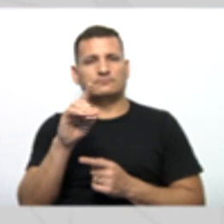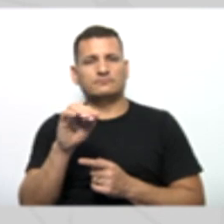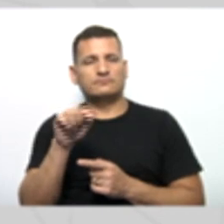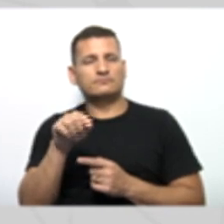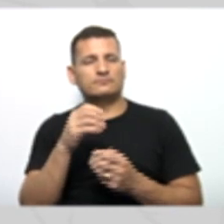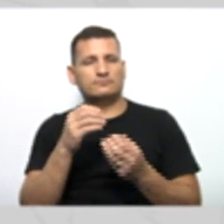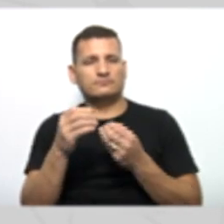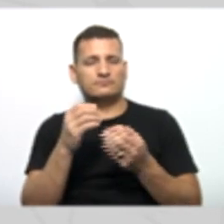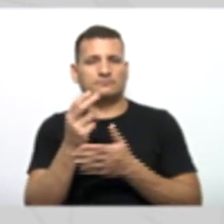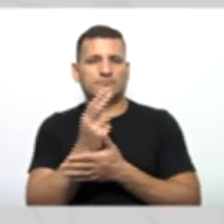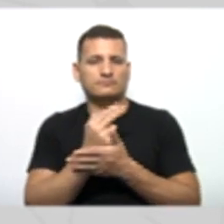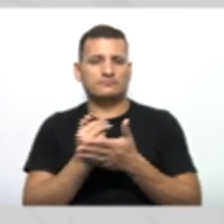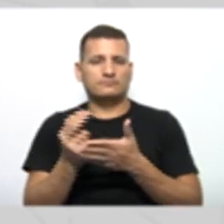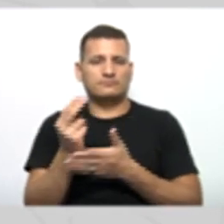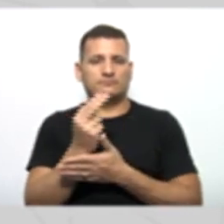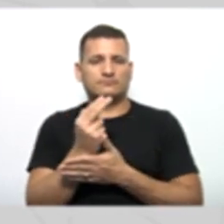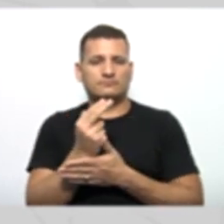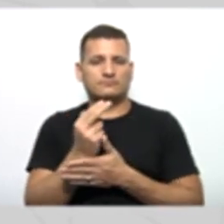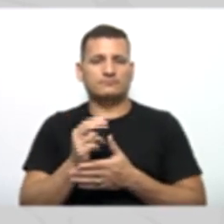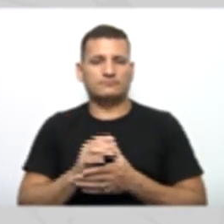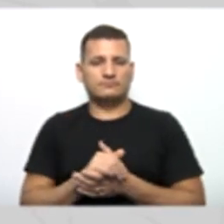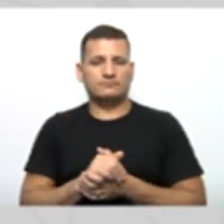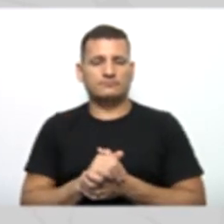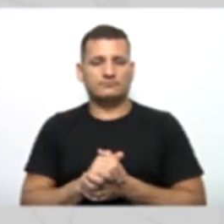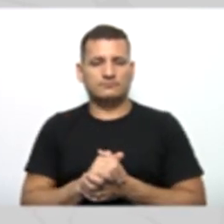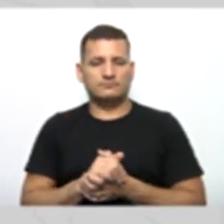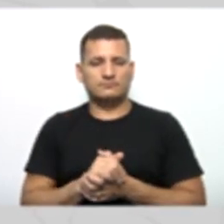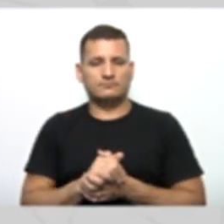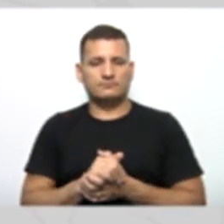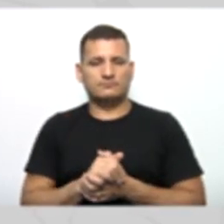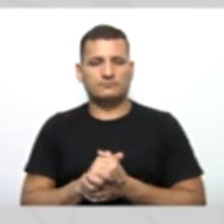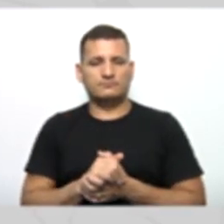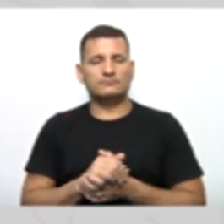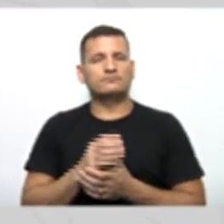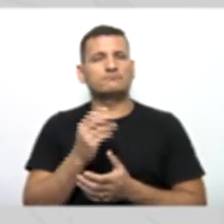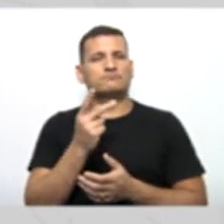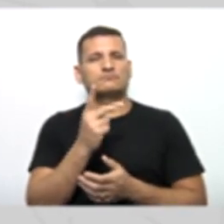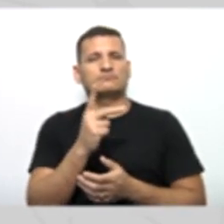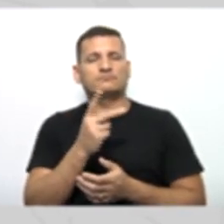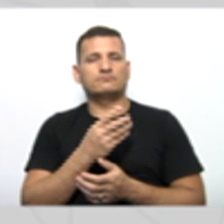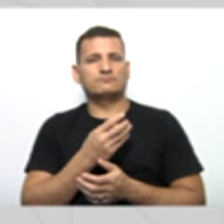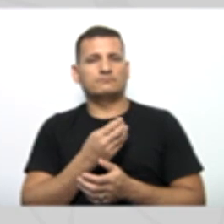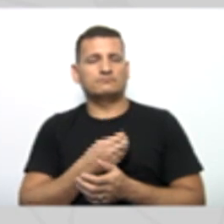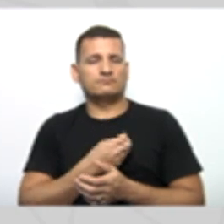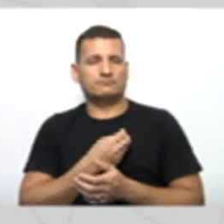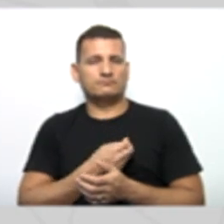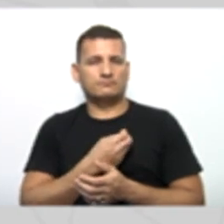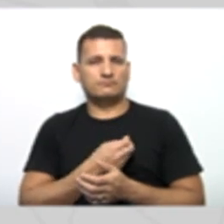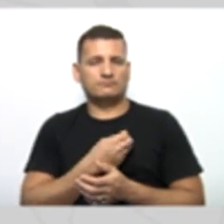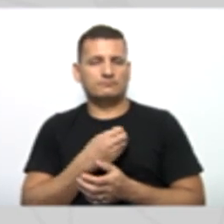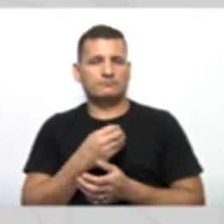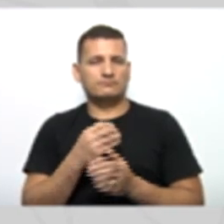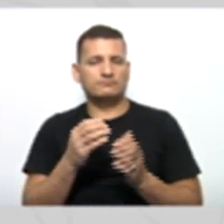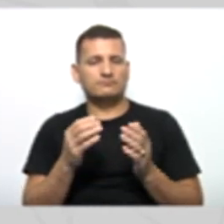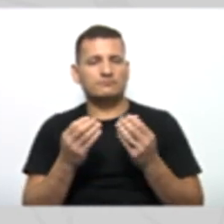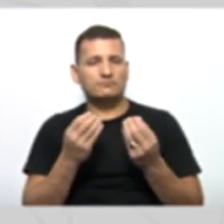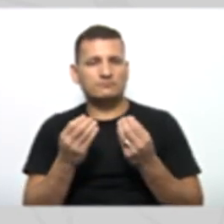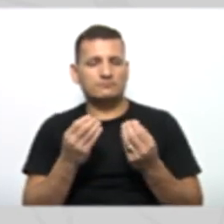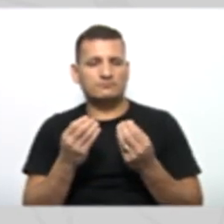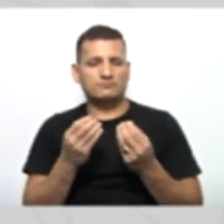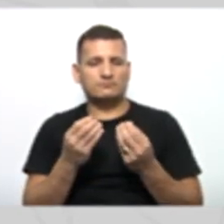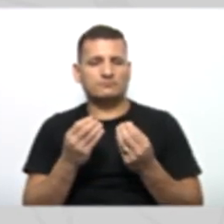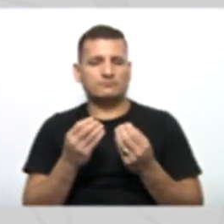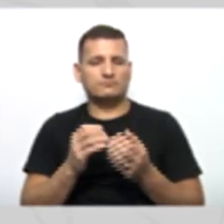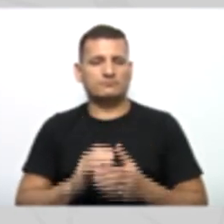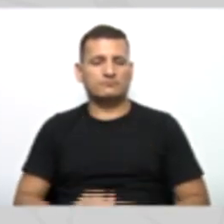certo? O que? Quais o que? O ciclo de vida dele, certo? Olha aqui,